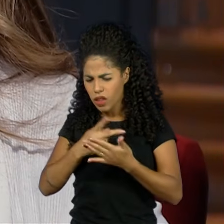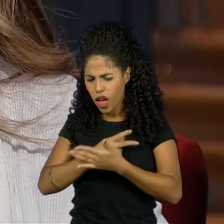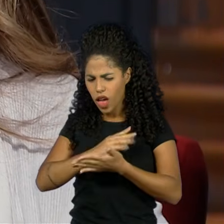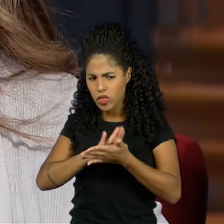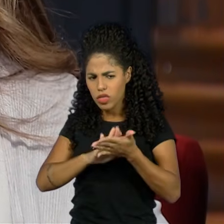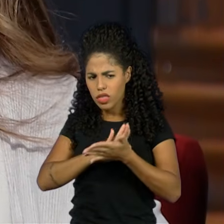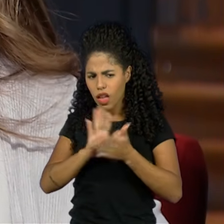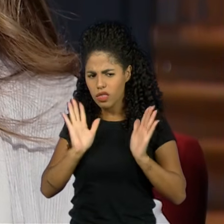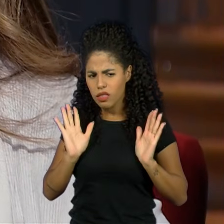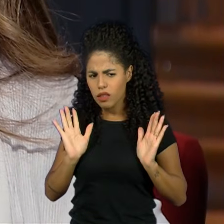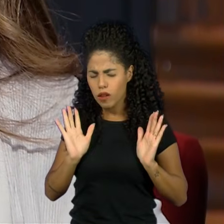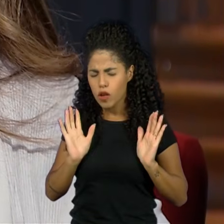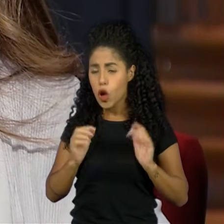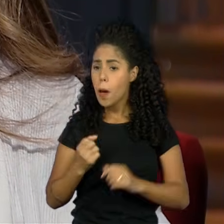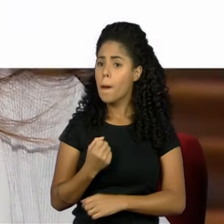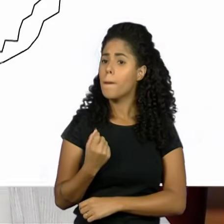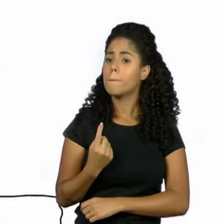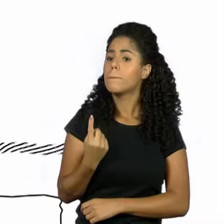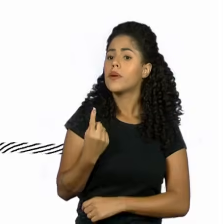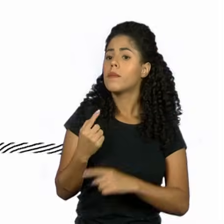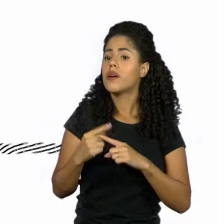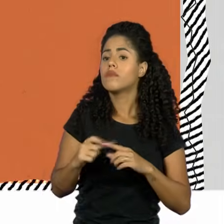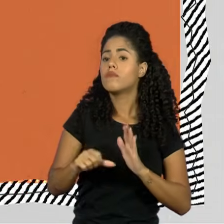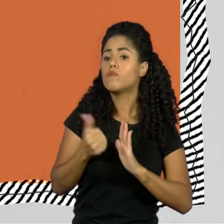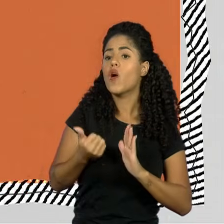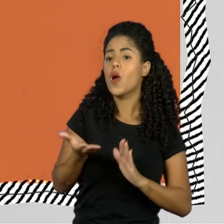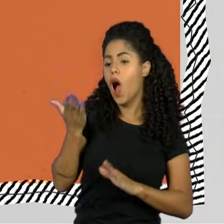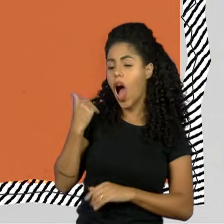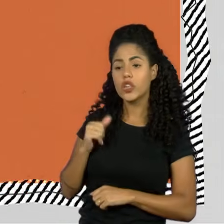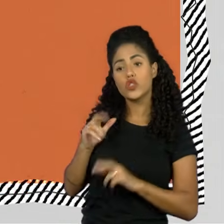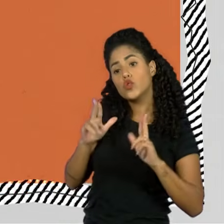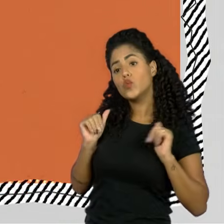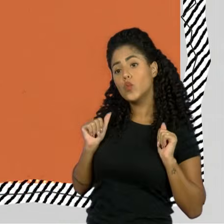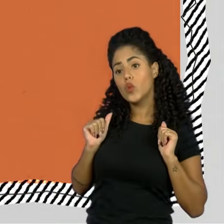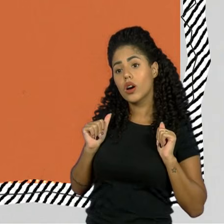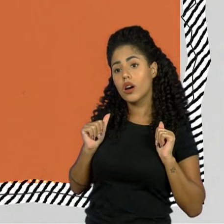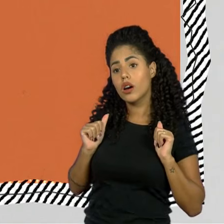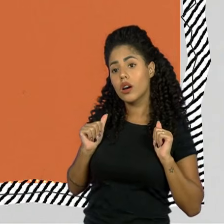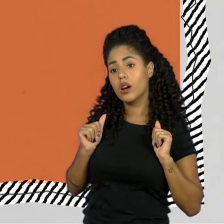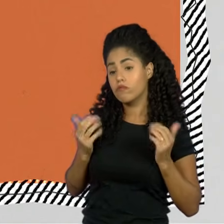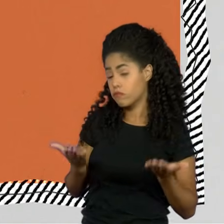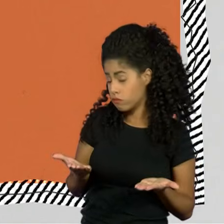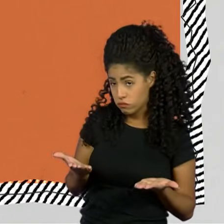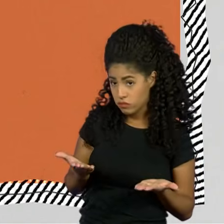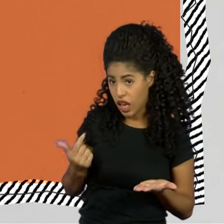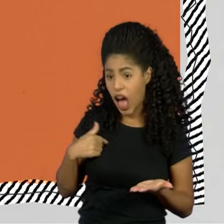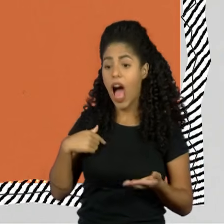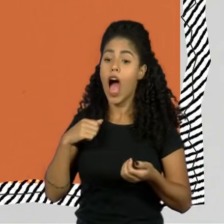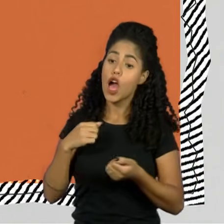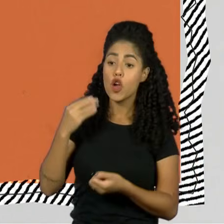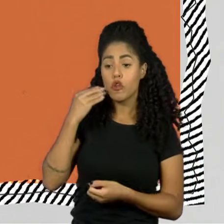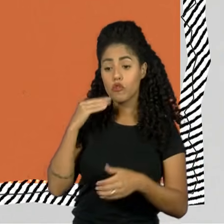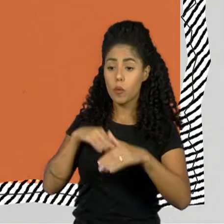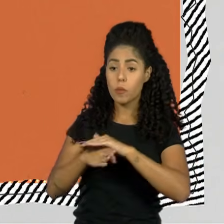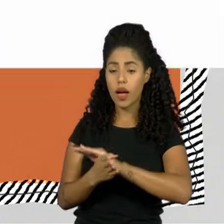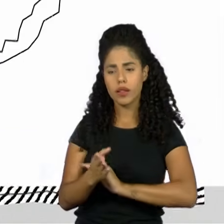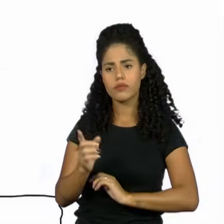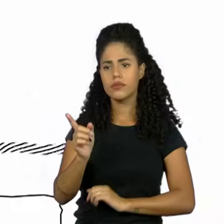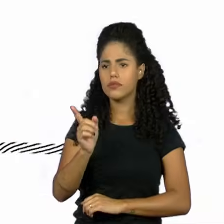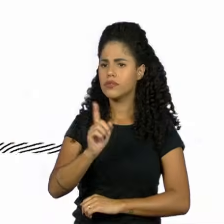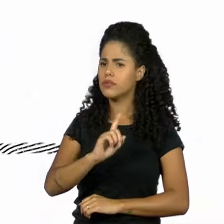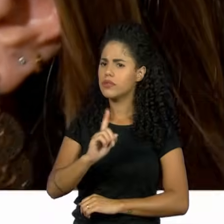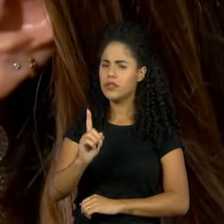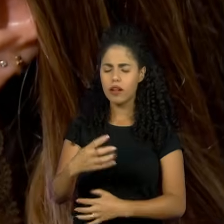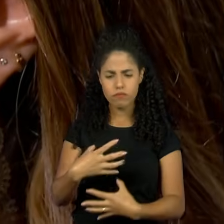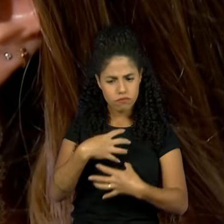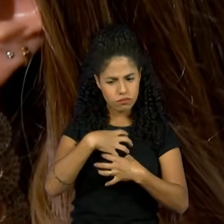porque foi a primeira vez que minha mãe morreu. Ela não morreu antes para eu treinar um modo adequado de me comportar no momento